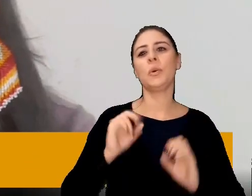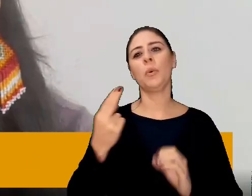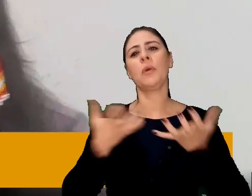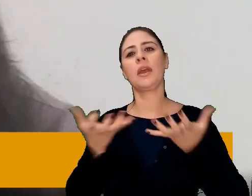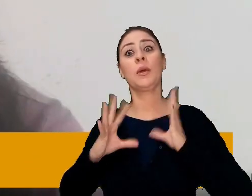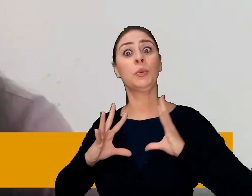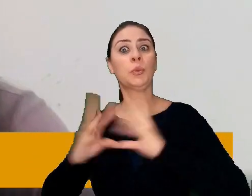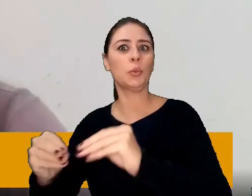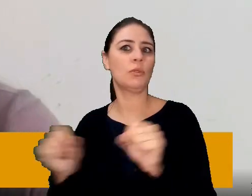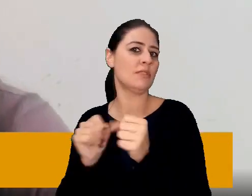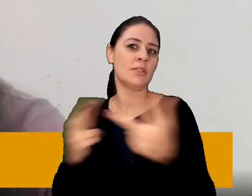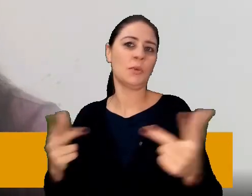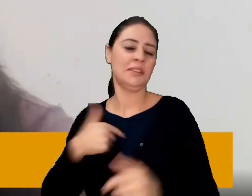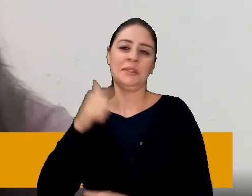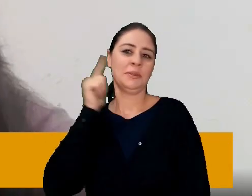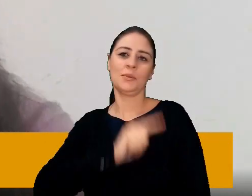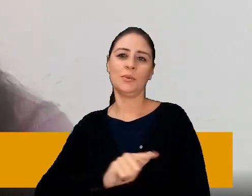tudo, abraçar o mundo e não consigo.